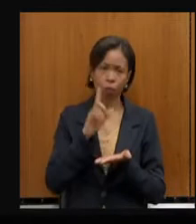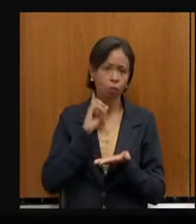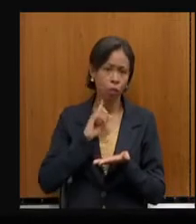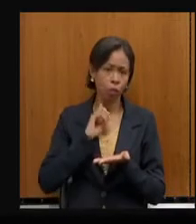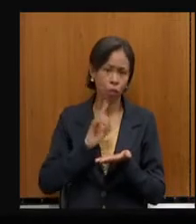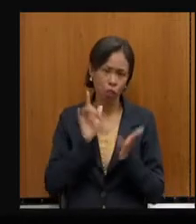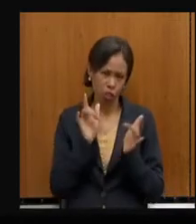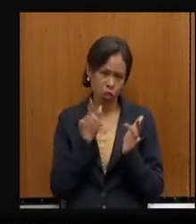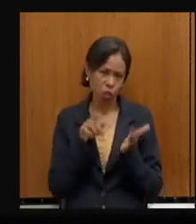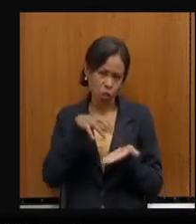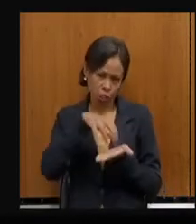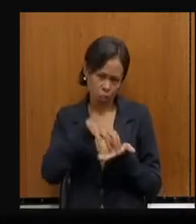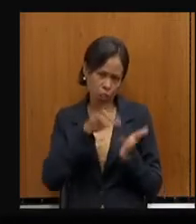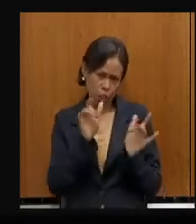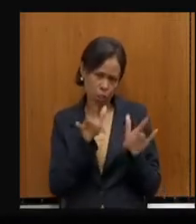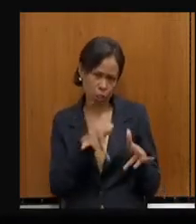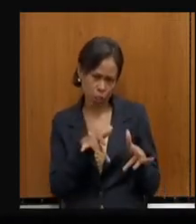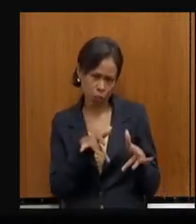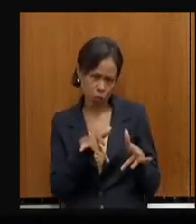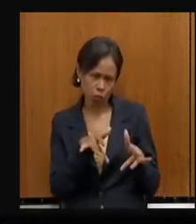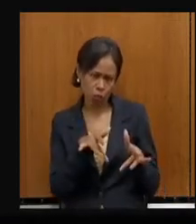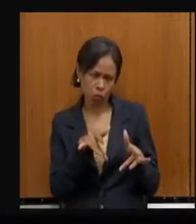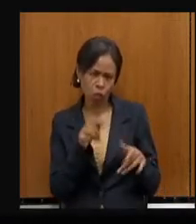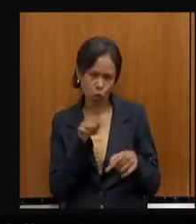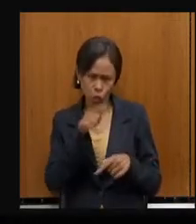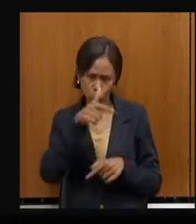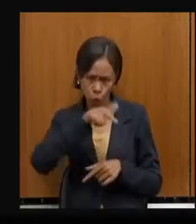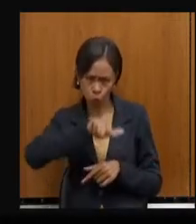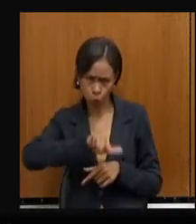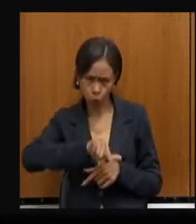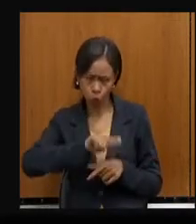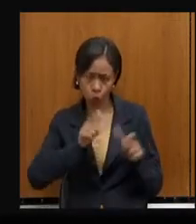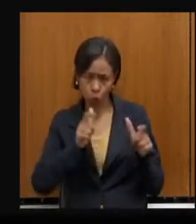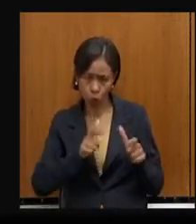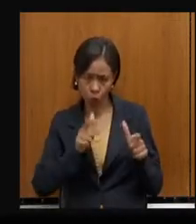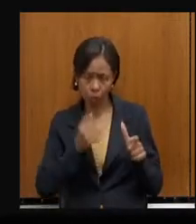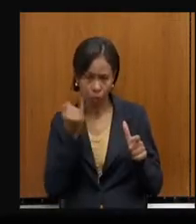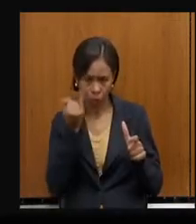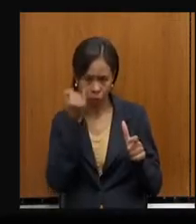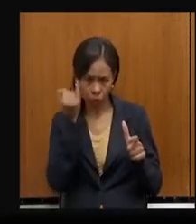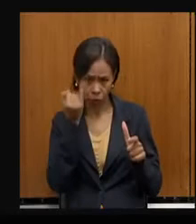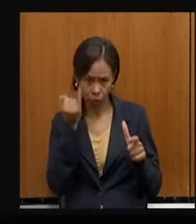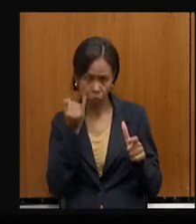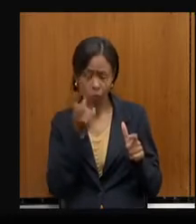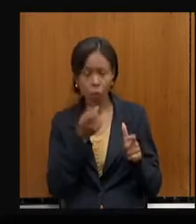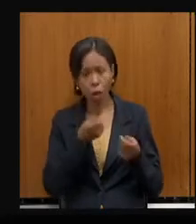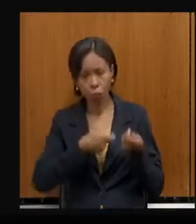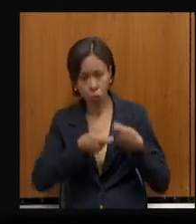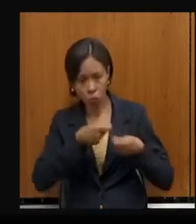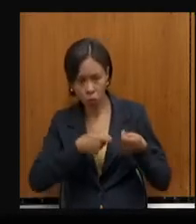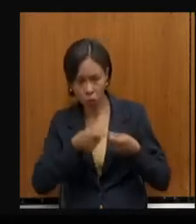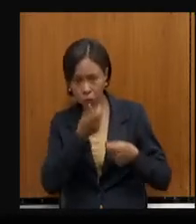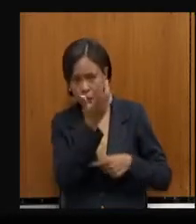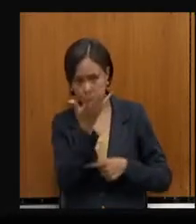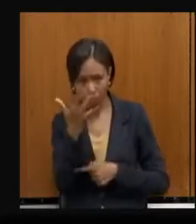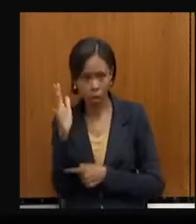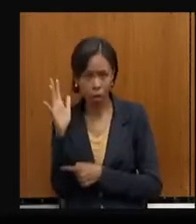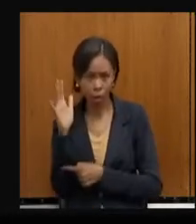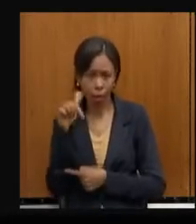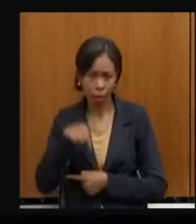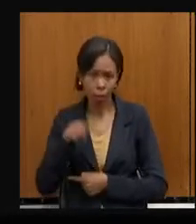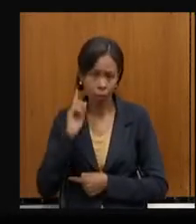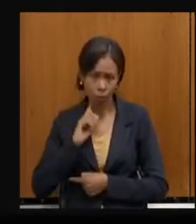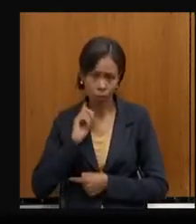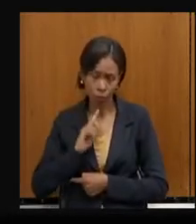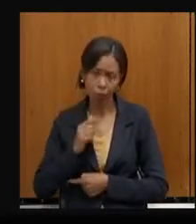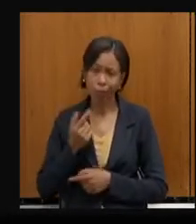sólidos voltará a ser objeto de falsas importantes para a gestão ambiental Minas Gerais a gente tem uma preocupação muito grande com essa